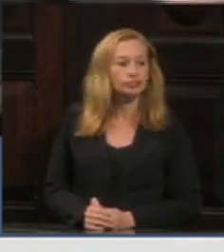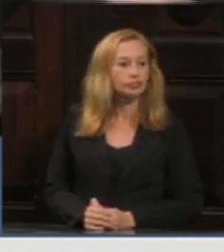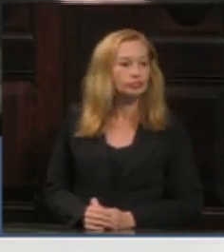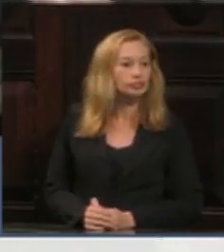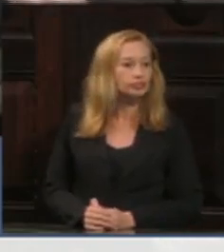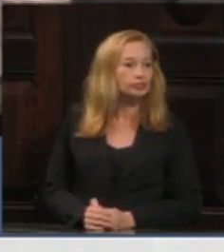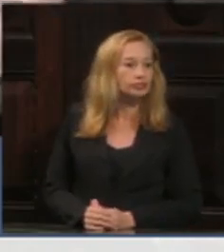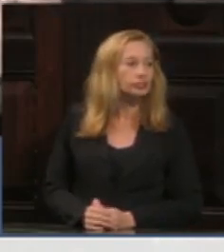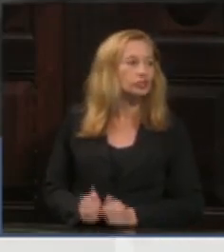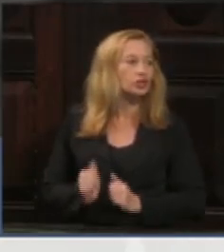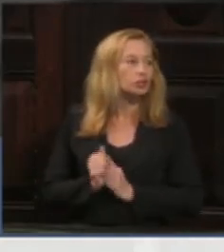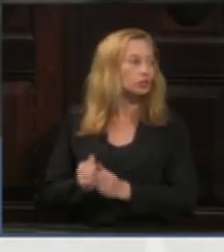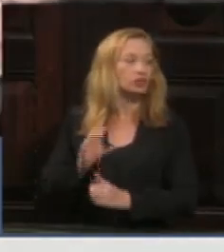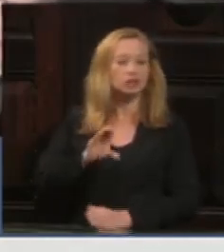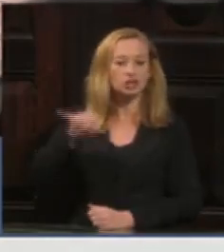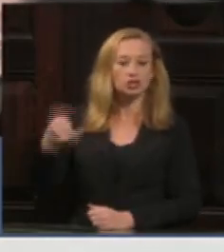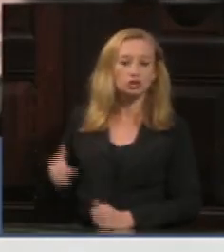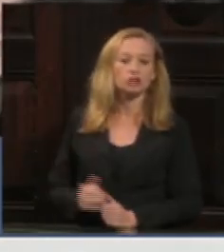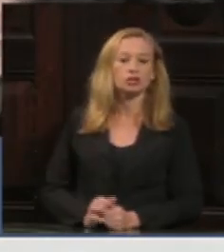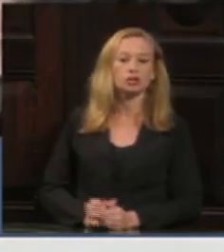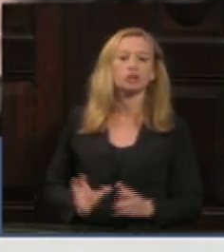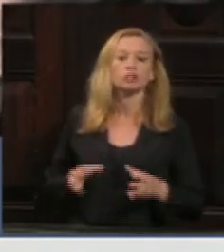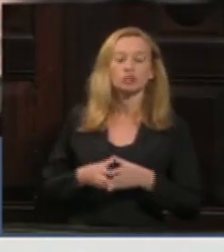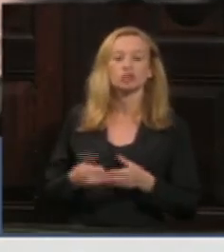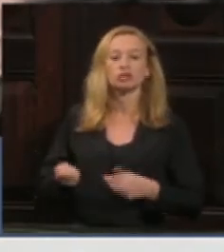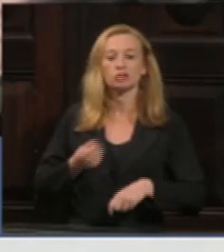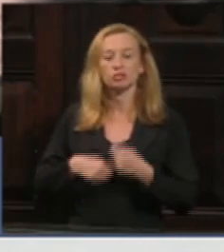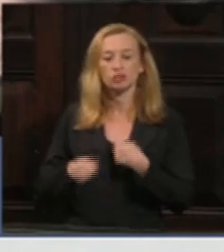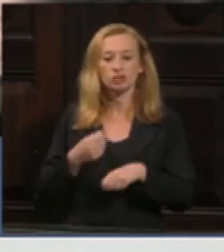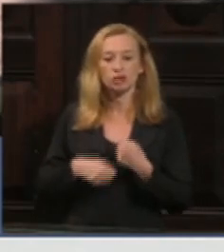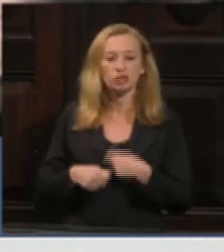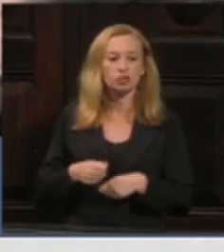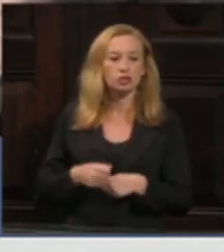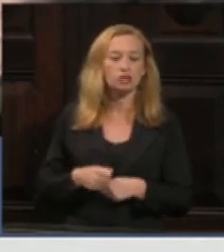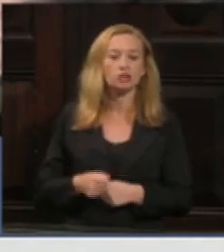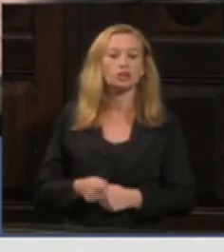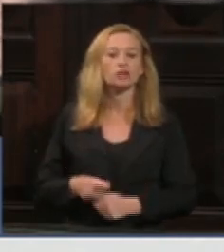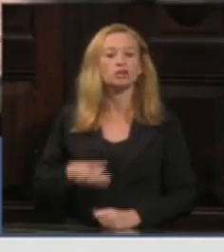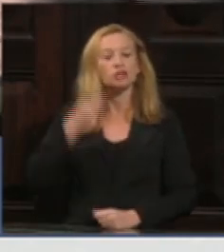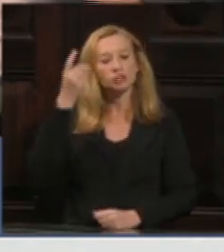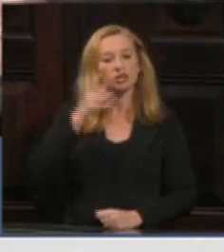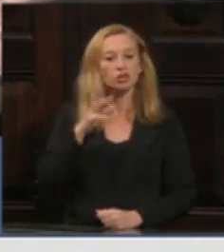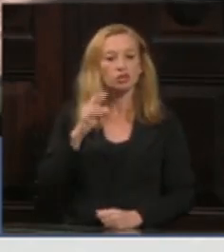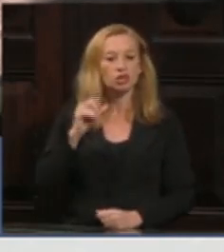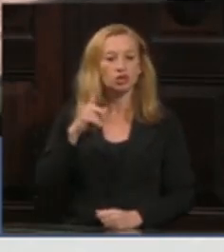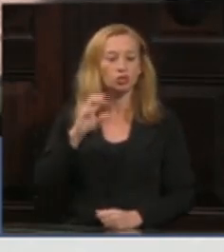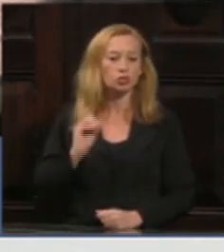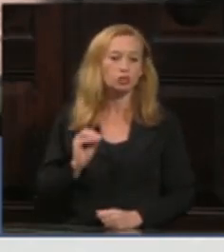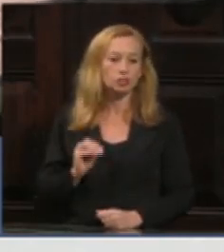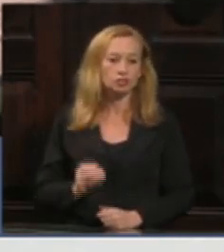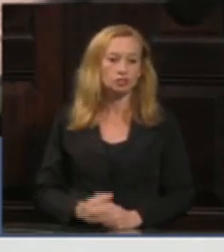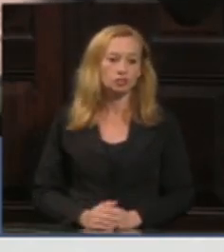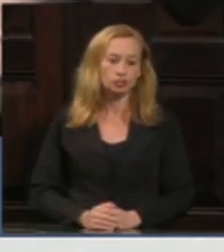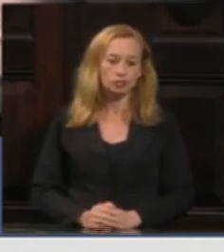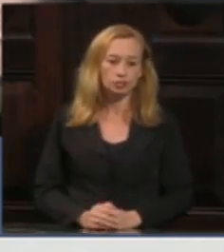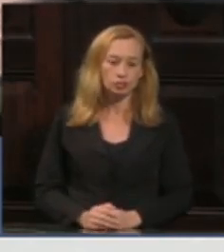Acompanho a CCJ, presidente. Pela Comissão de Orçamento, Finanças, Fiscalização Financeira e Controle, deputado Rodrigo Amorim.